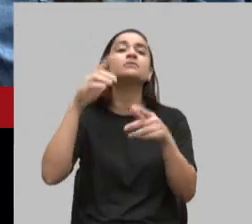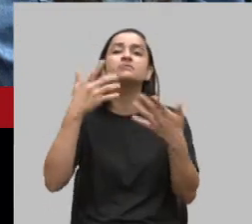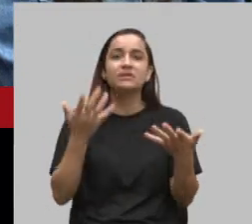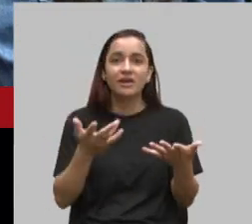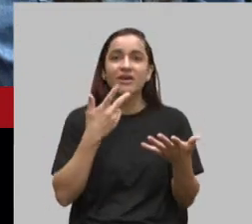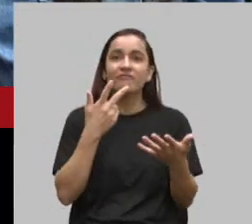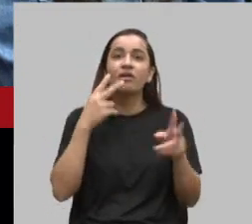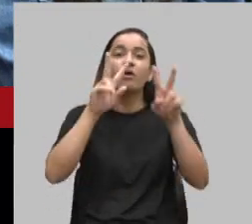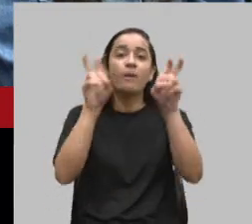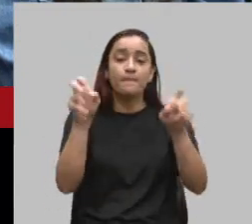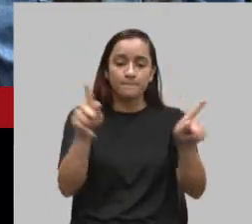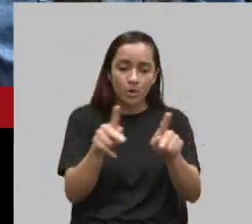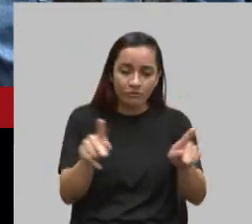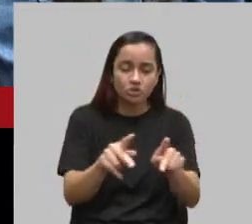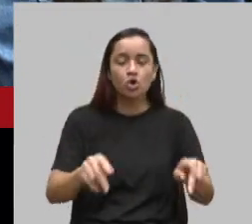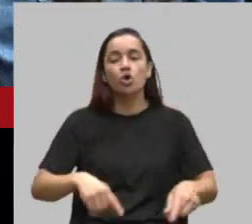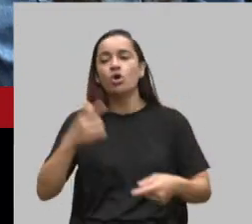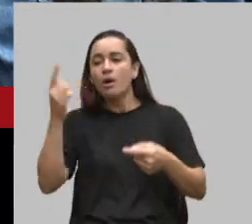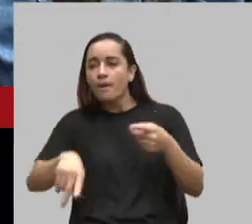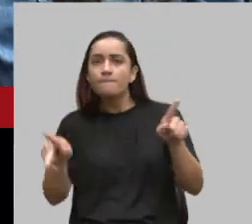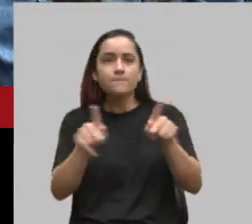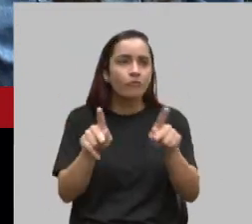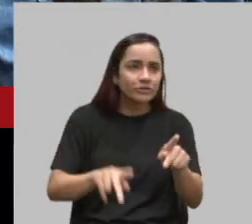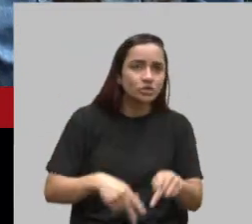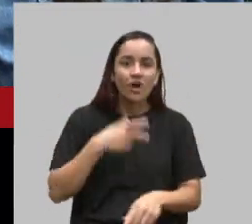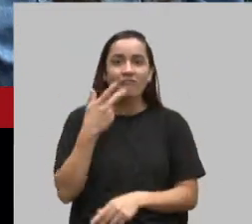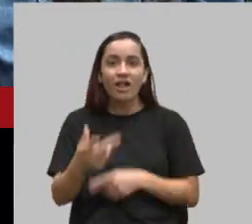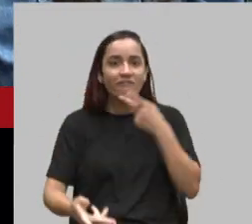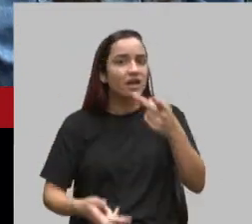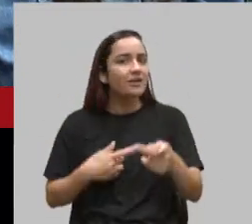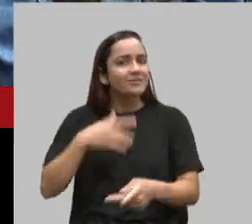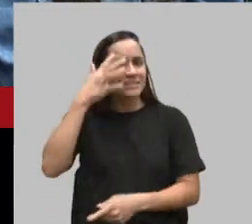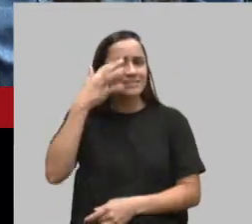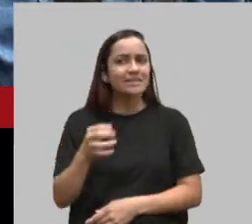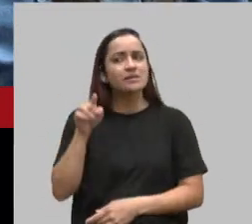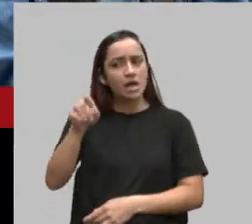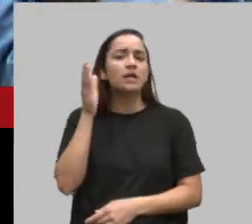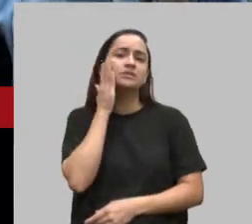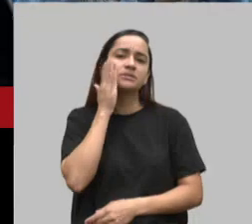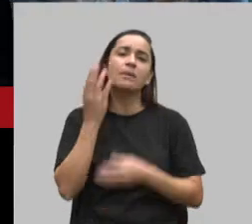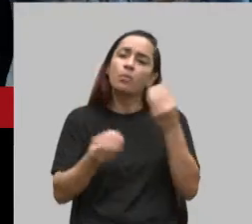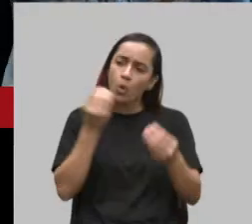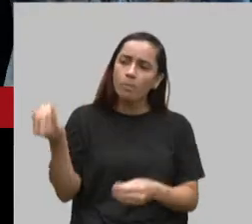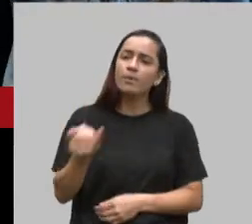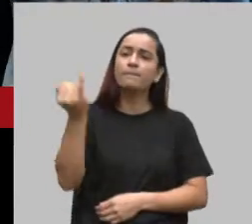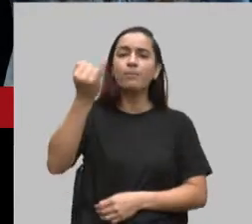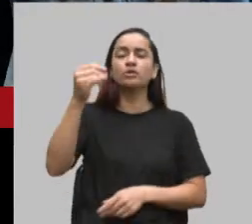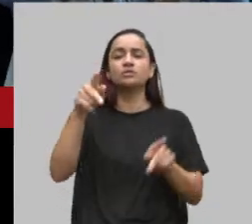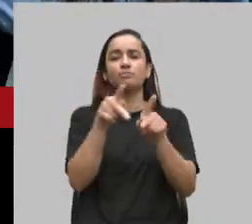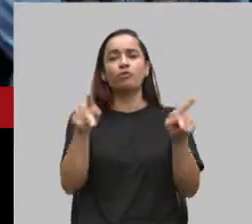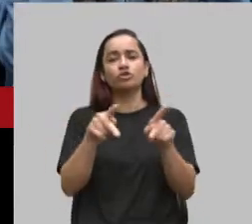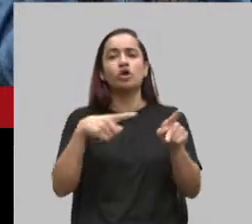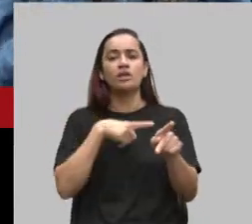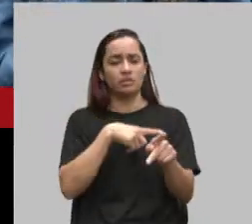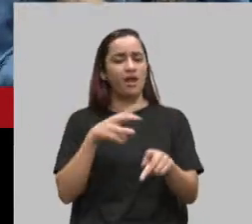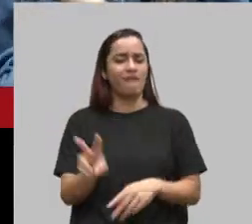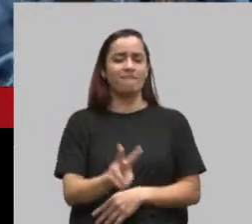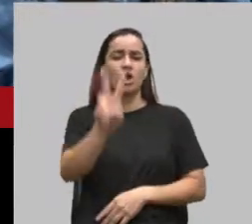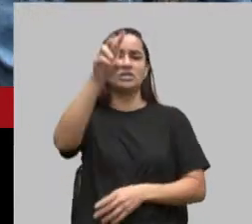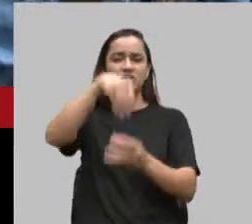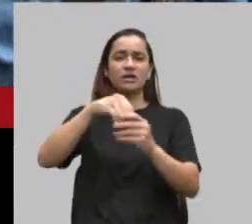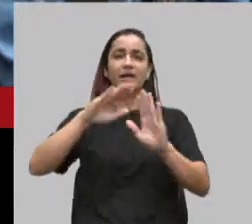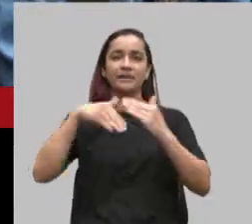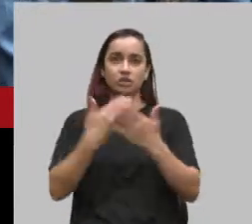professor professor tenho certeza que ela também sabe da importância dos professores serem valorizados n nossas escolas ou